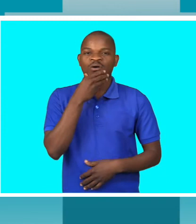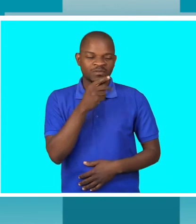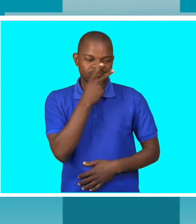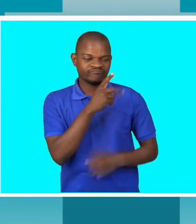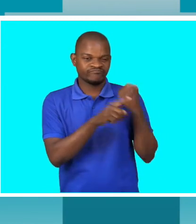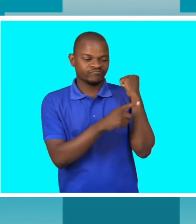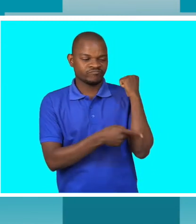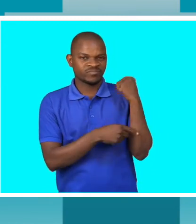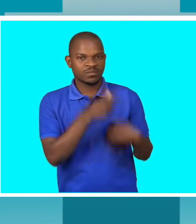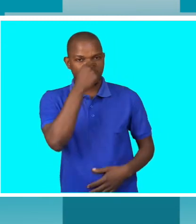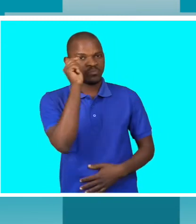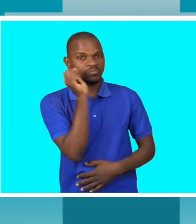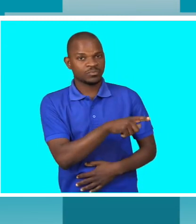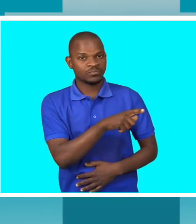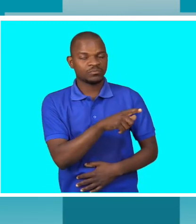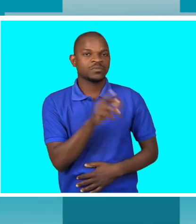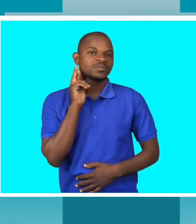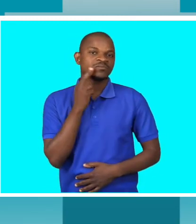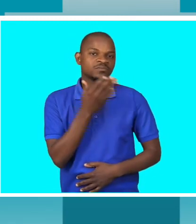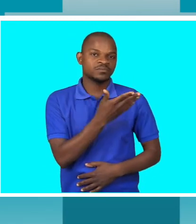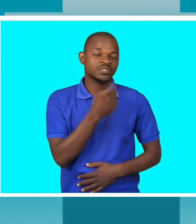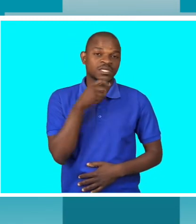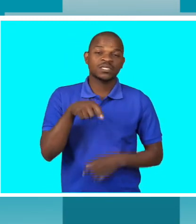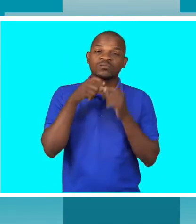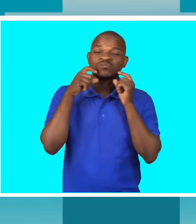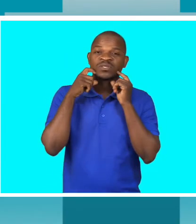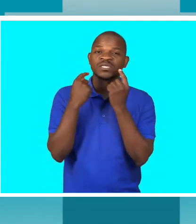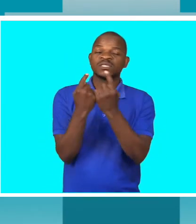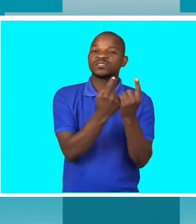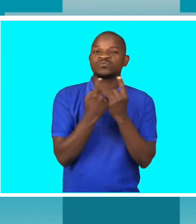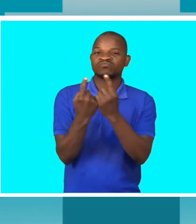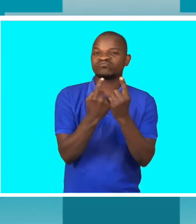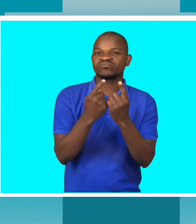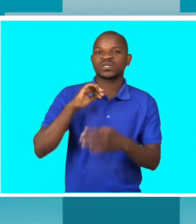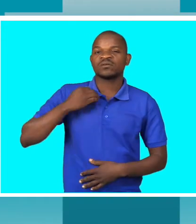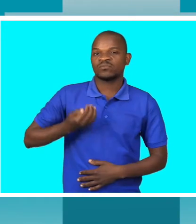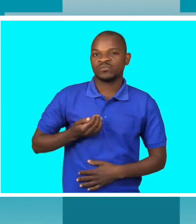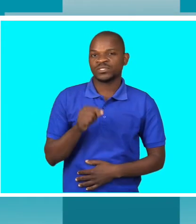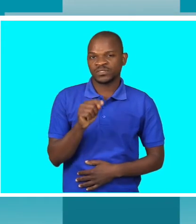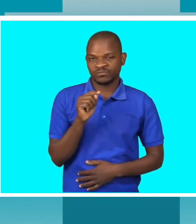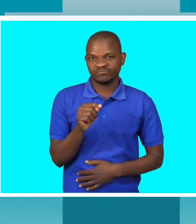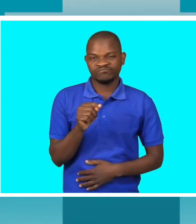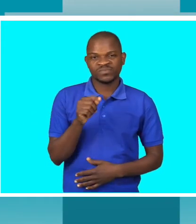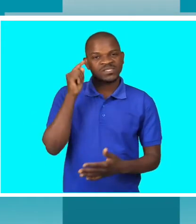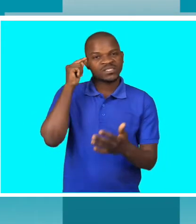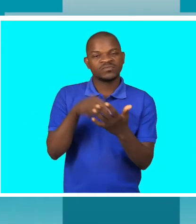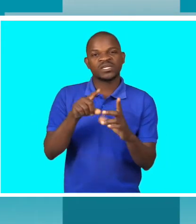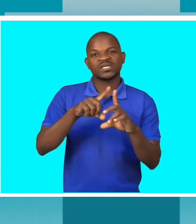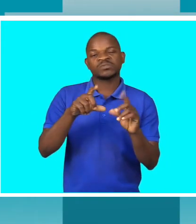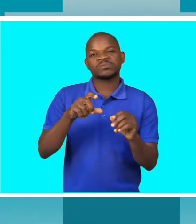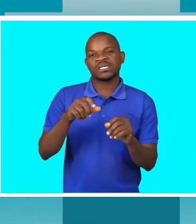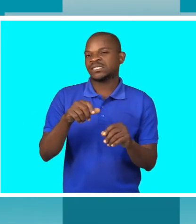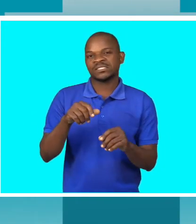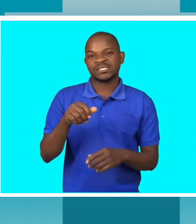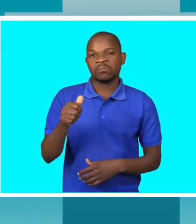falar de... Agora está a falar da questão do atendimento para a questão de saúde também. Faz parte de... É um direito que